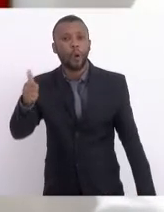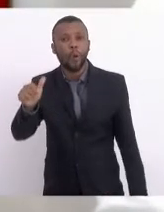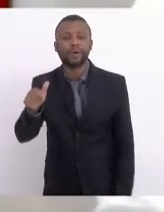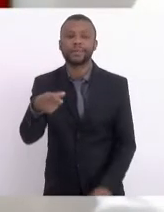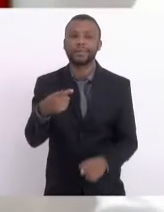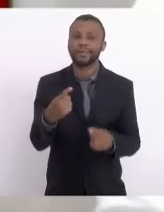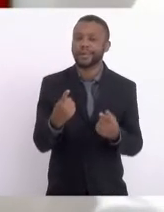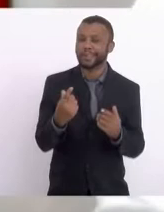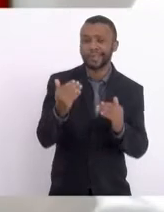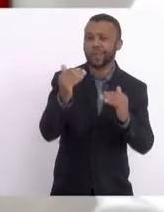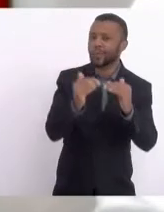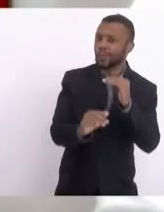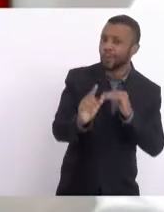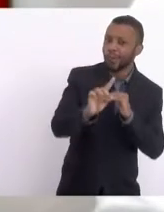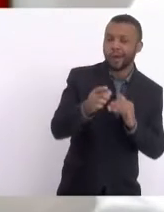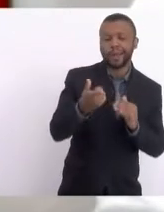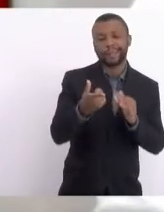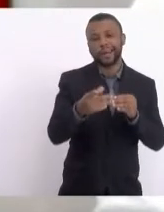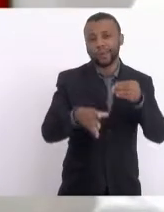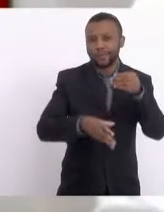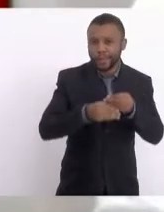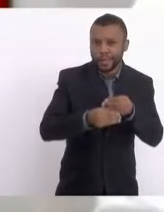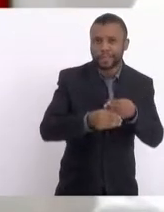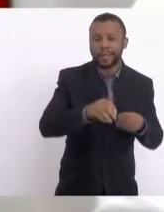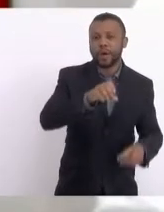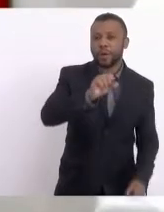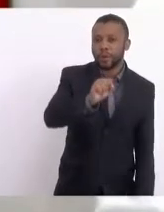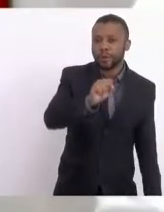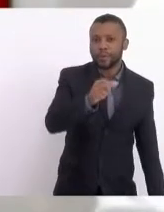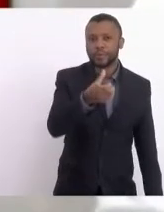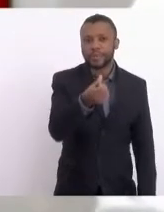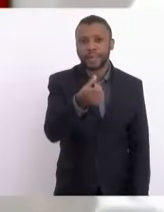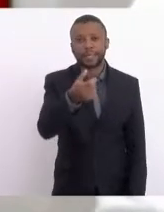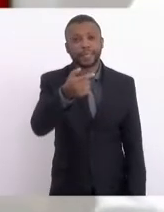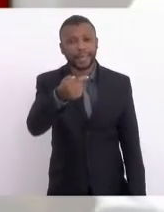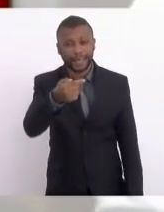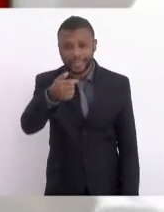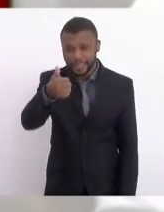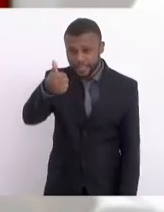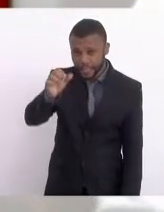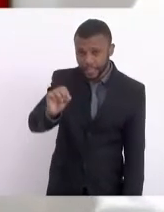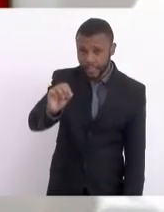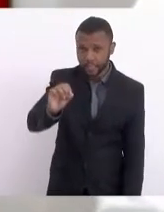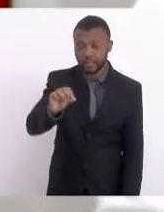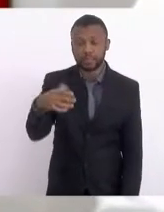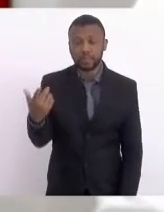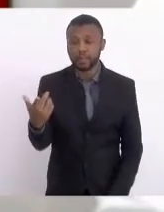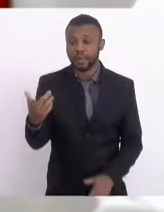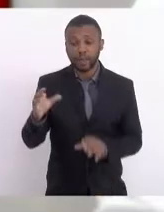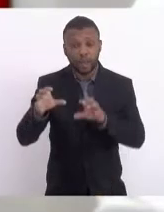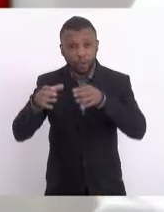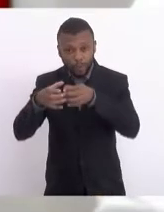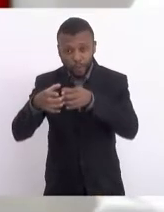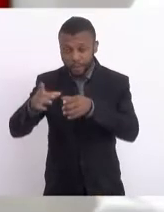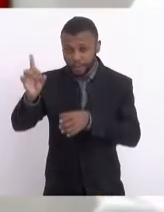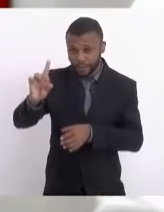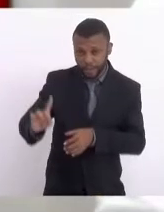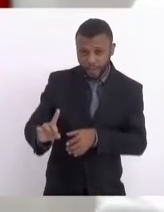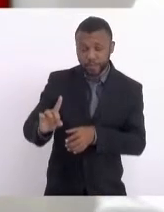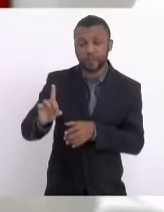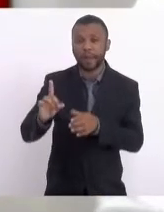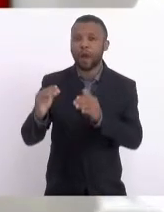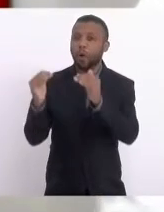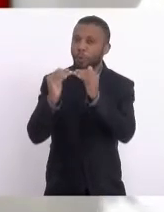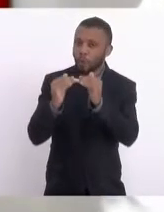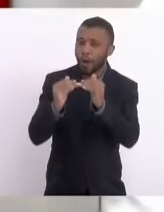3, 5, 6, 7 e 10. E da pessoa com deficiência favorável, a subemenda às emendas de número